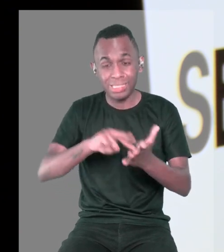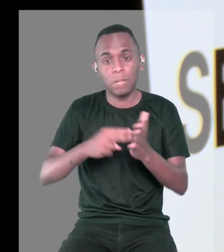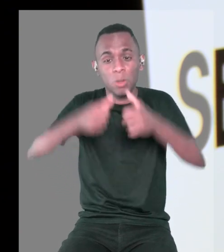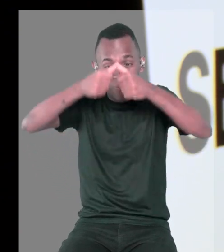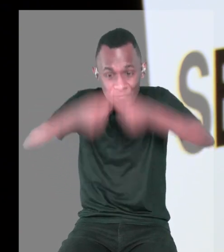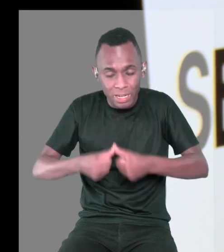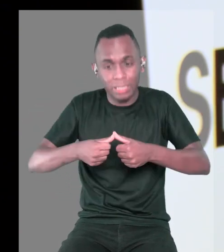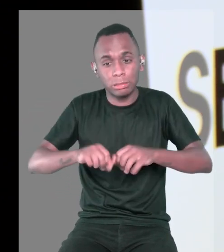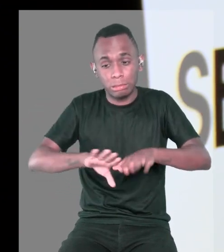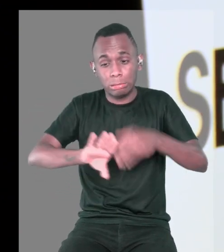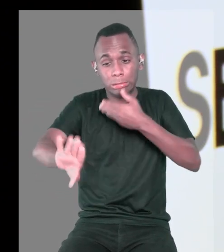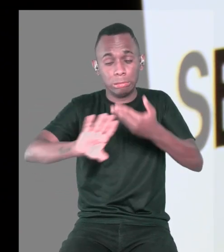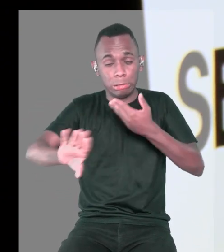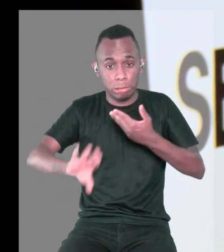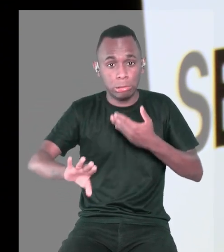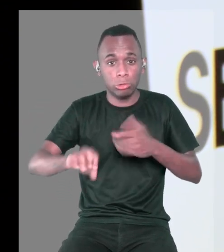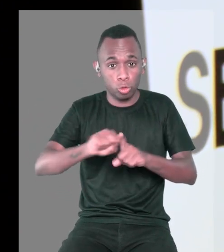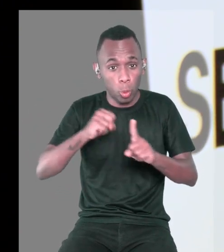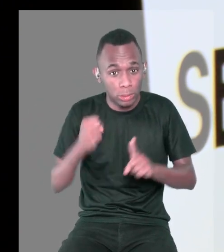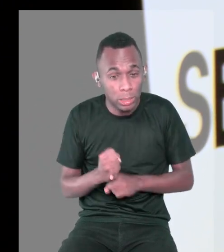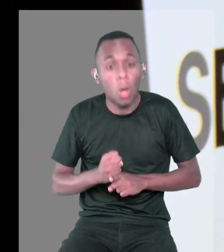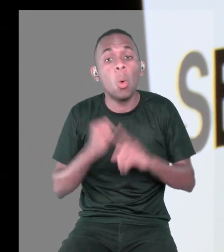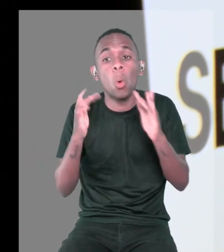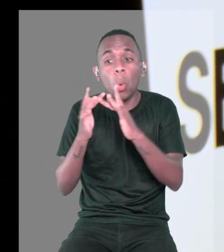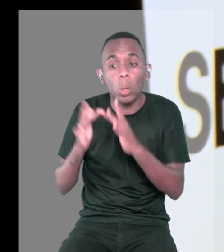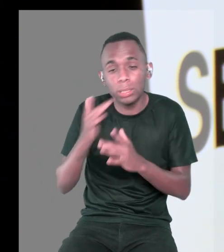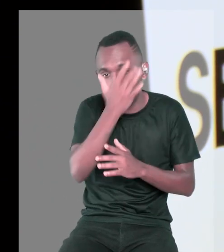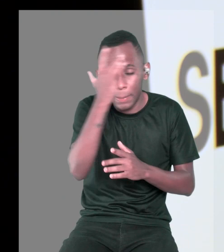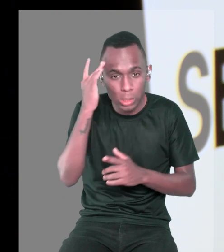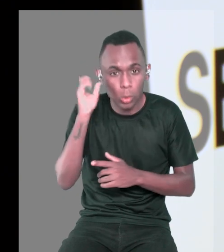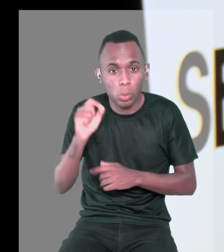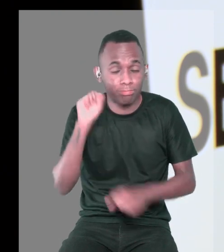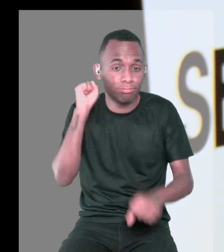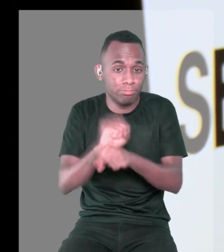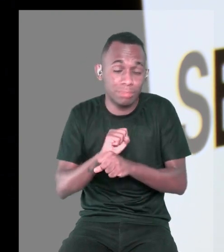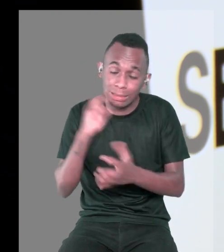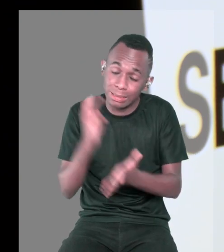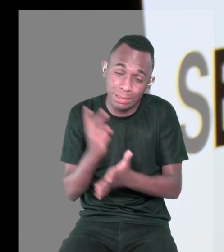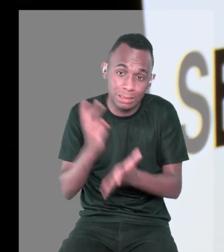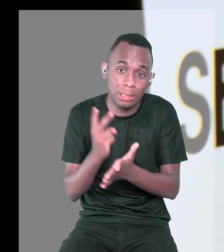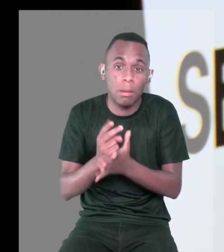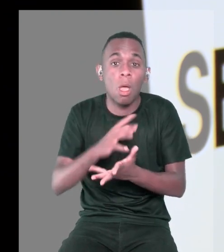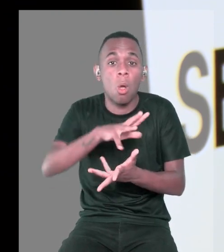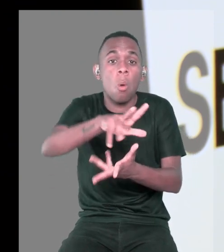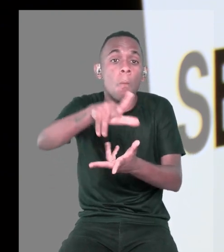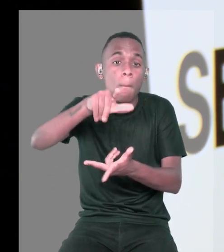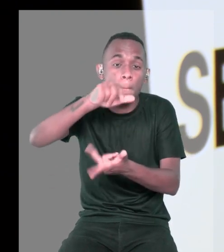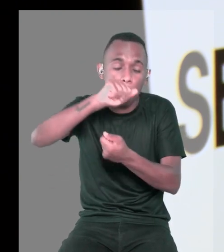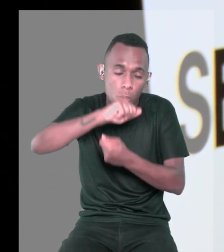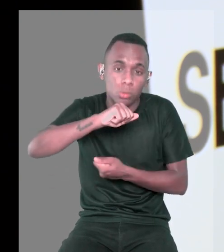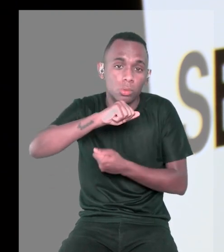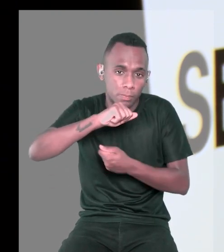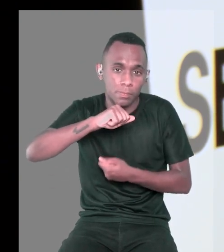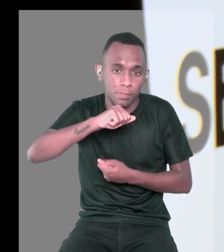Covid-19 significasse um isolamento social infinito, no qual o contato entre as pessoas estivesse interditado para sempre e